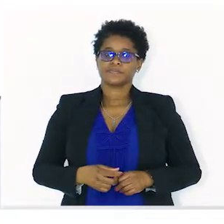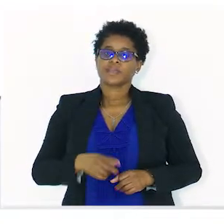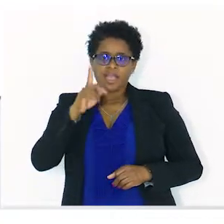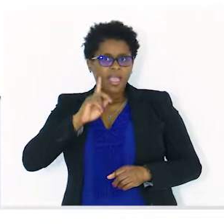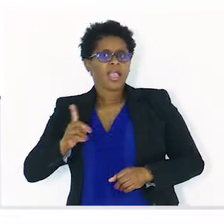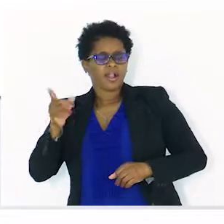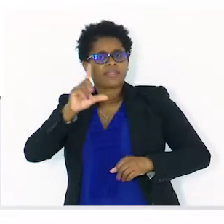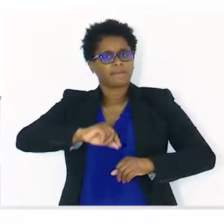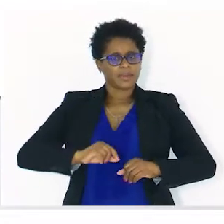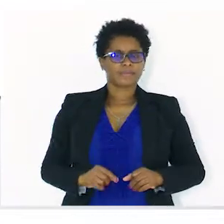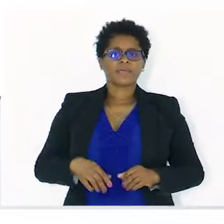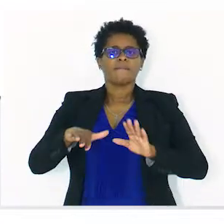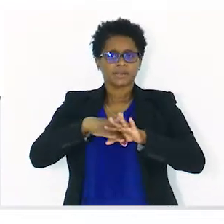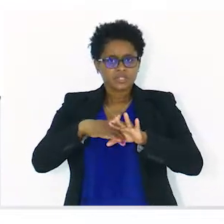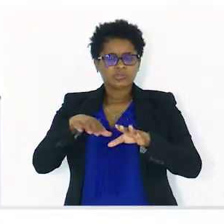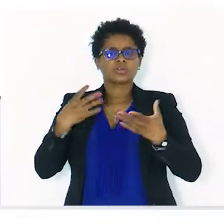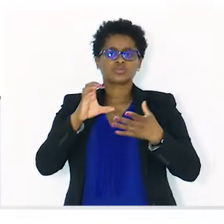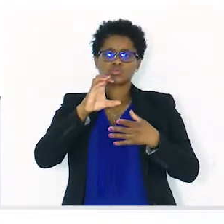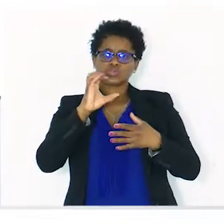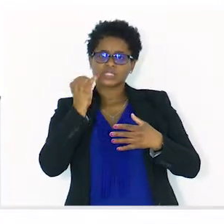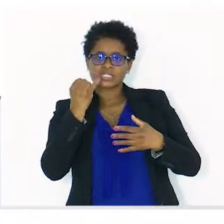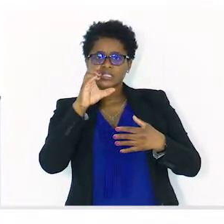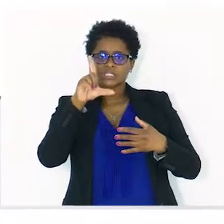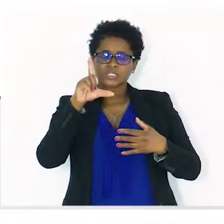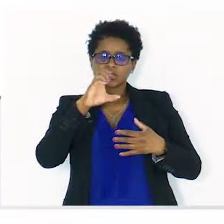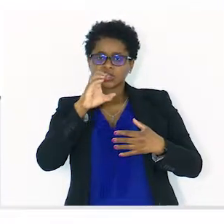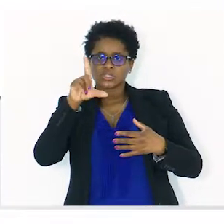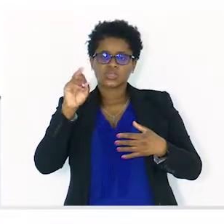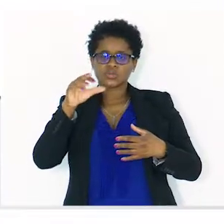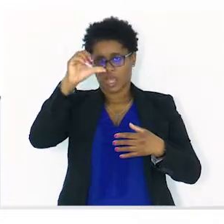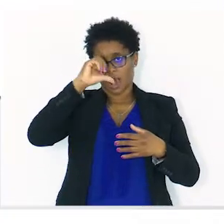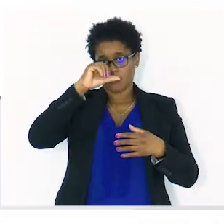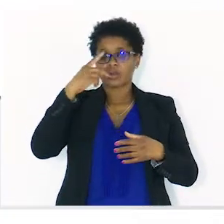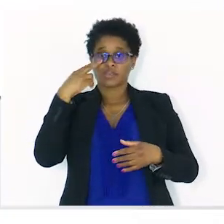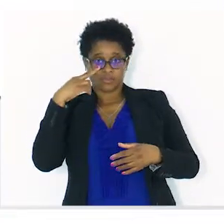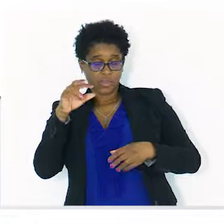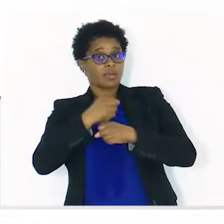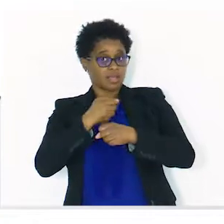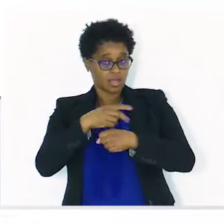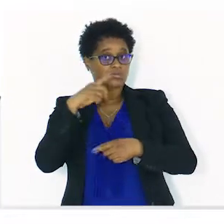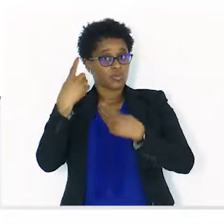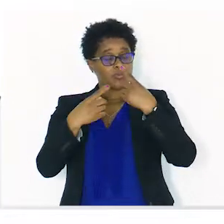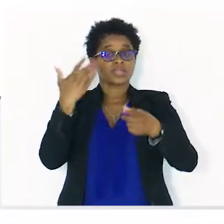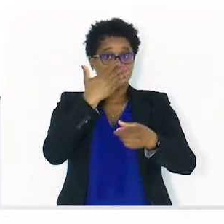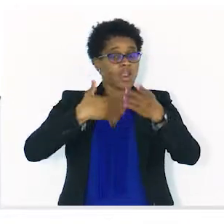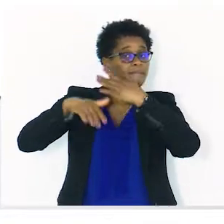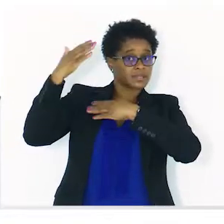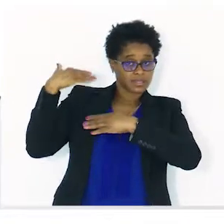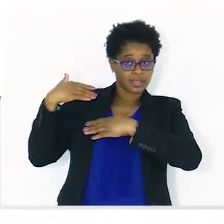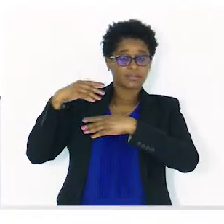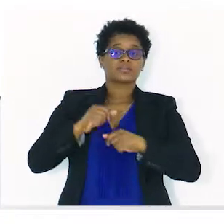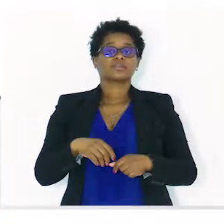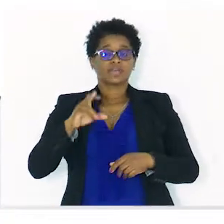Ela também participa no ciclo hidrológico, que nós vimos numa das aulas, que a atmosfera é um